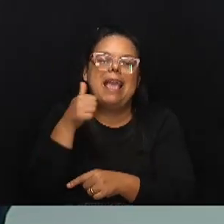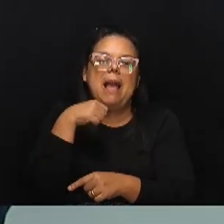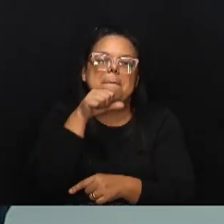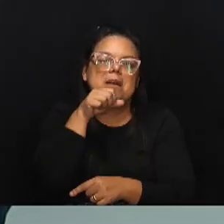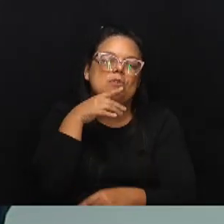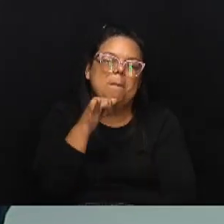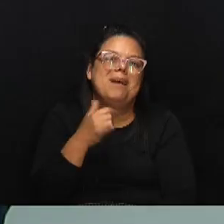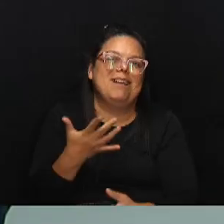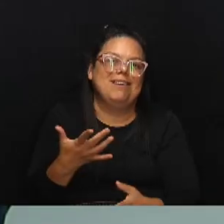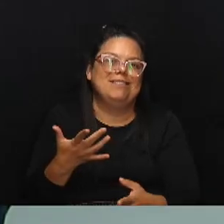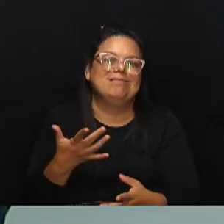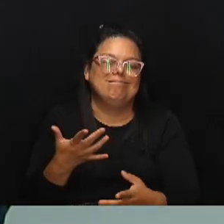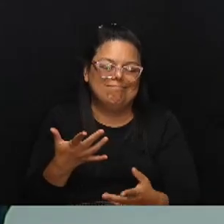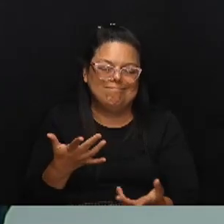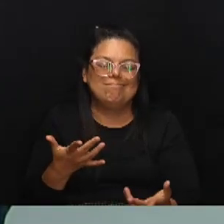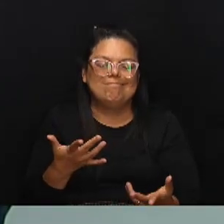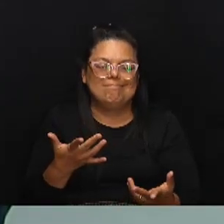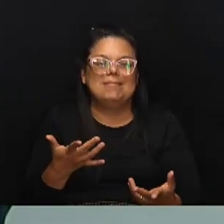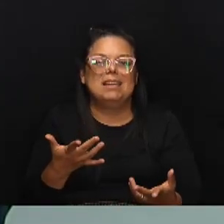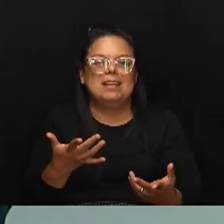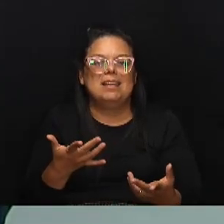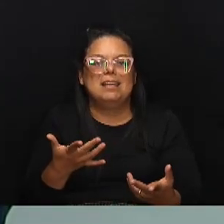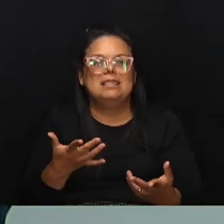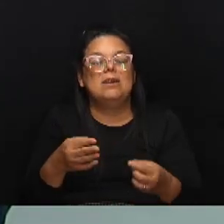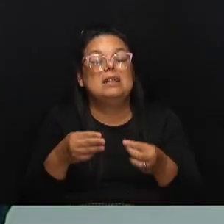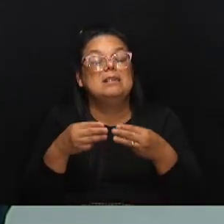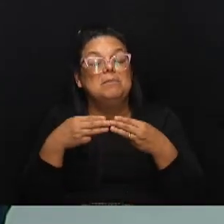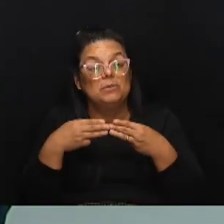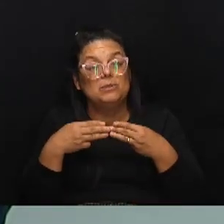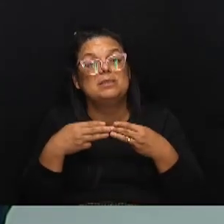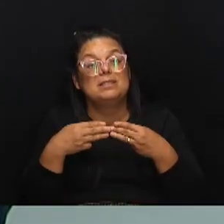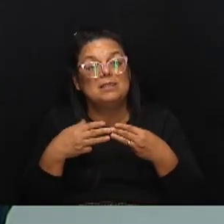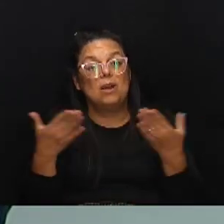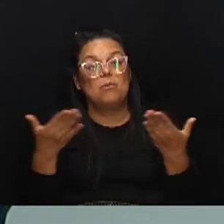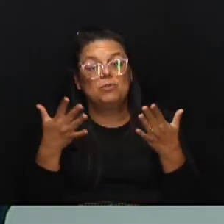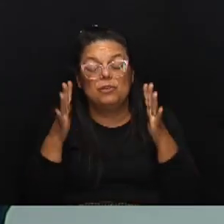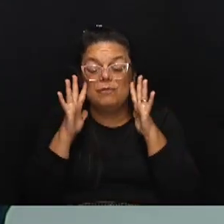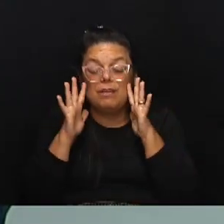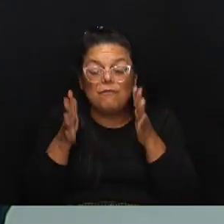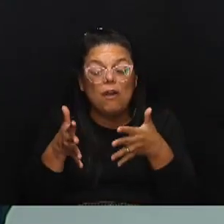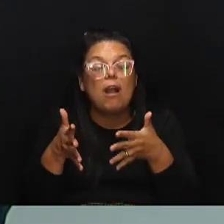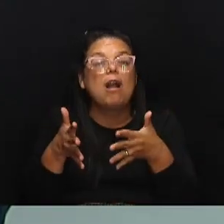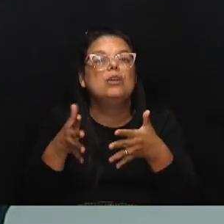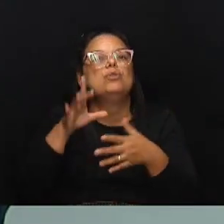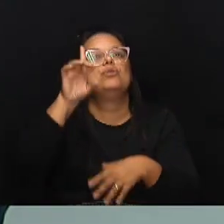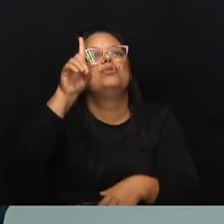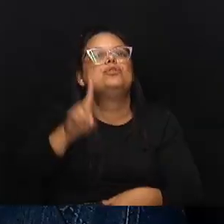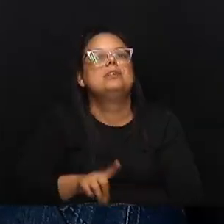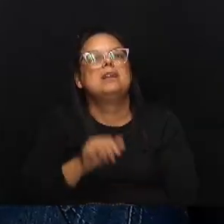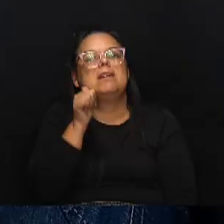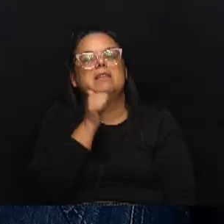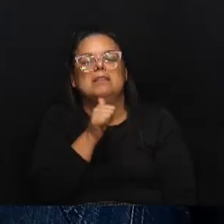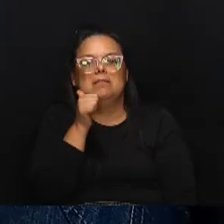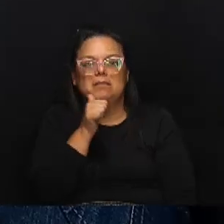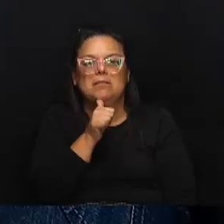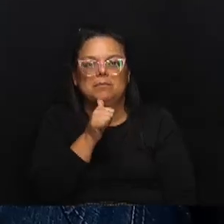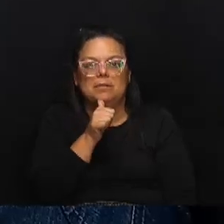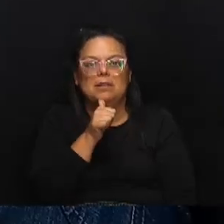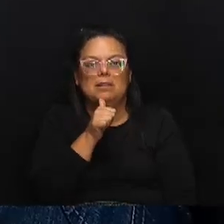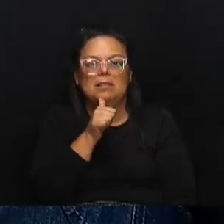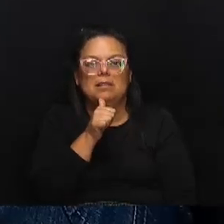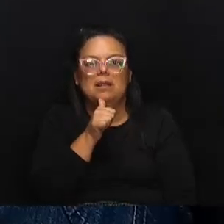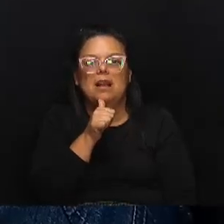né? Tanto pelo pai quanto pela mãe. Essa moção ela vem olhando para um direito da mulher como